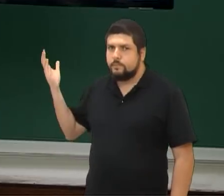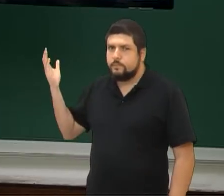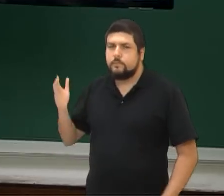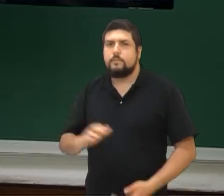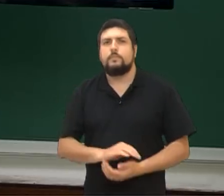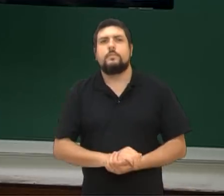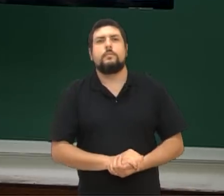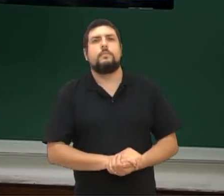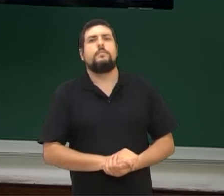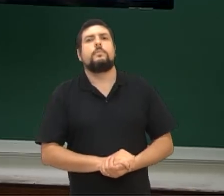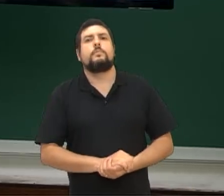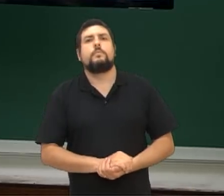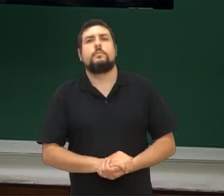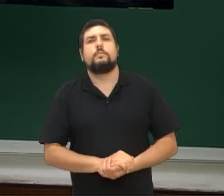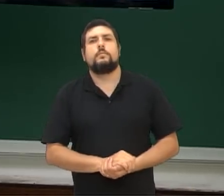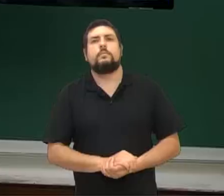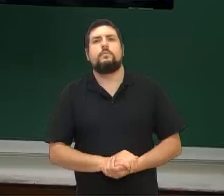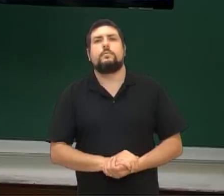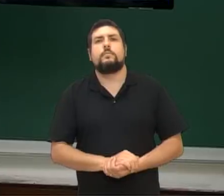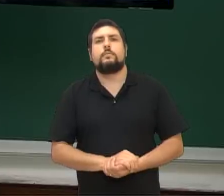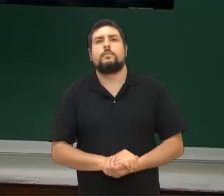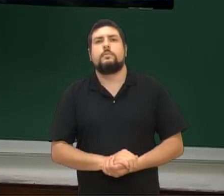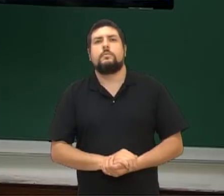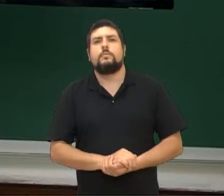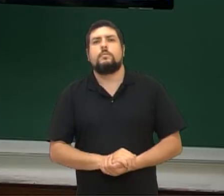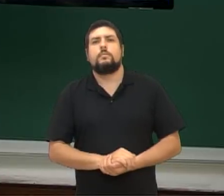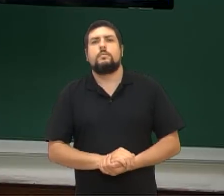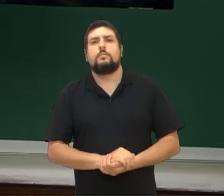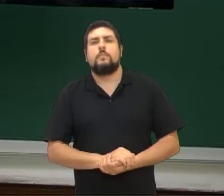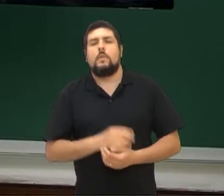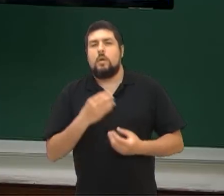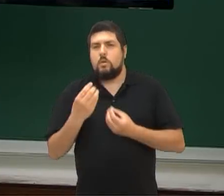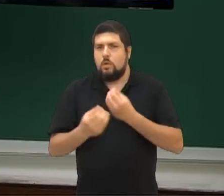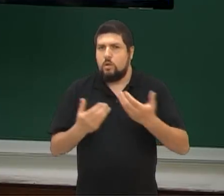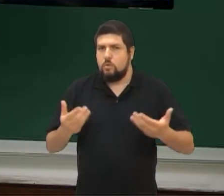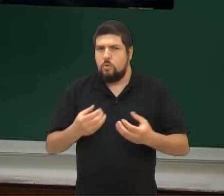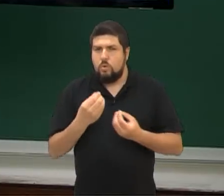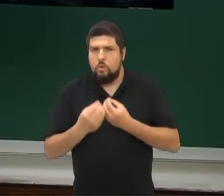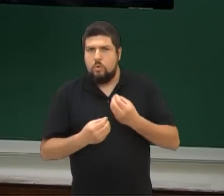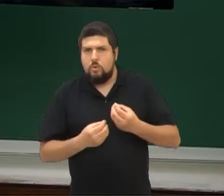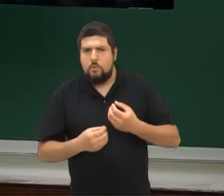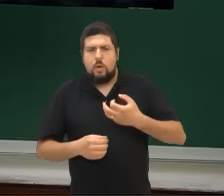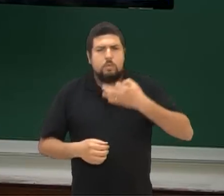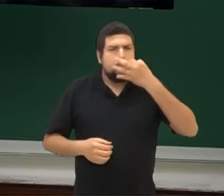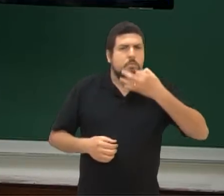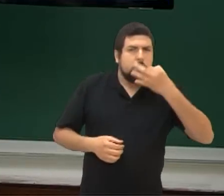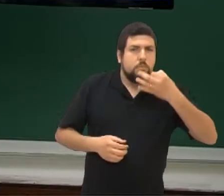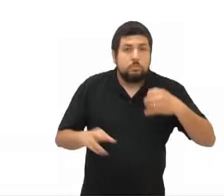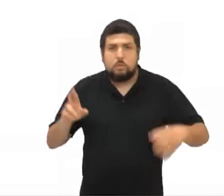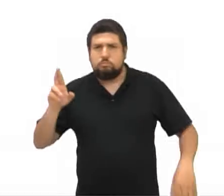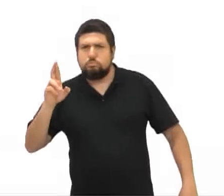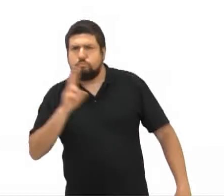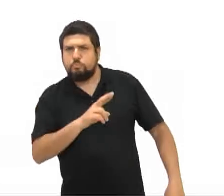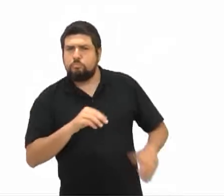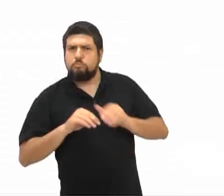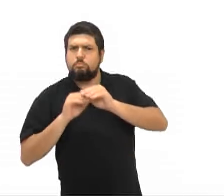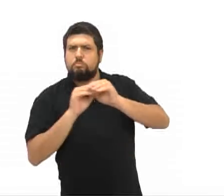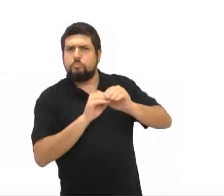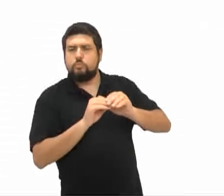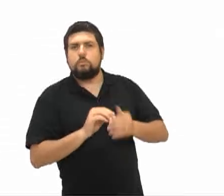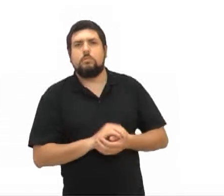chegar naqueles dois argumentos ali que alguém usou e ela vai contra-argumentar. Olha lá. O uso